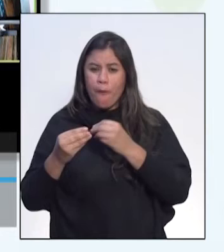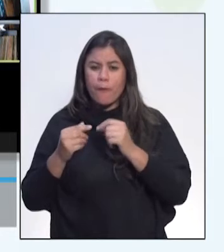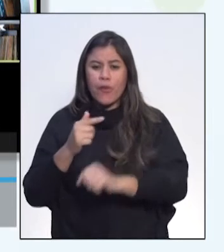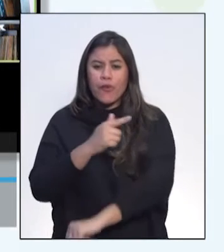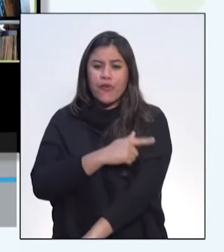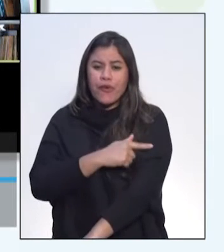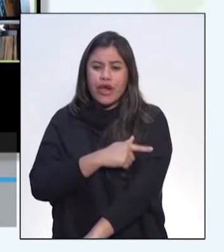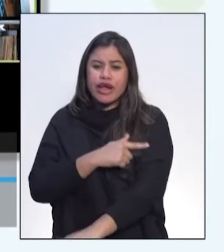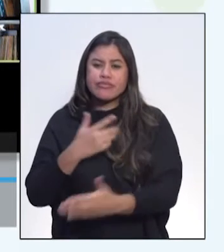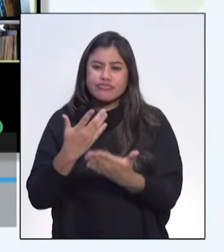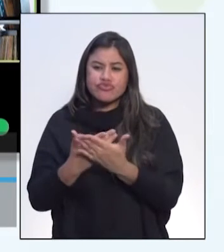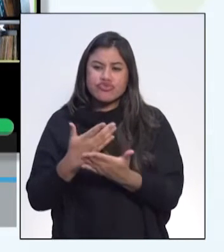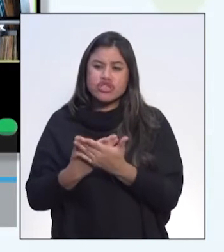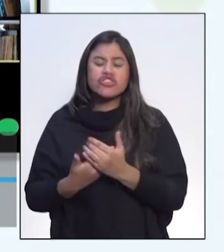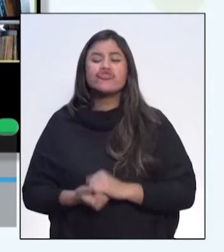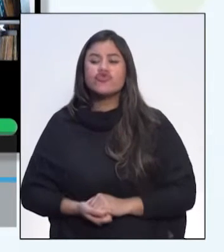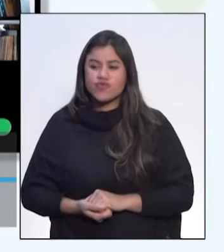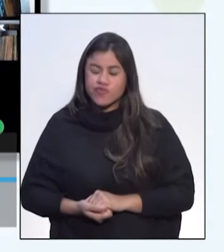Estudantil?